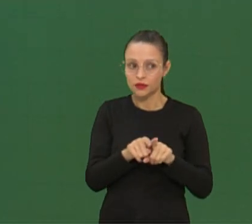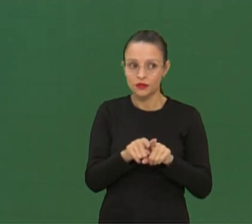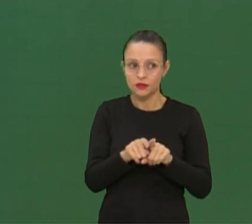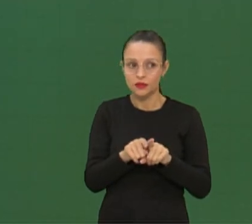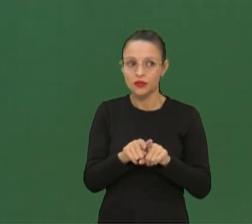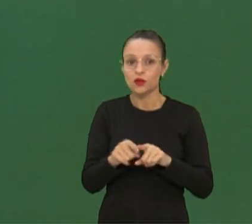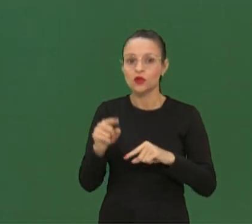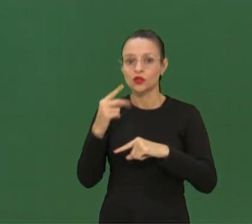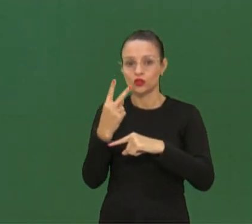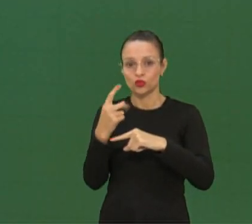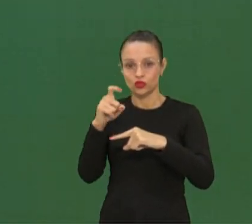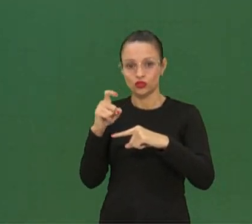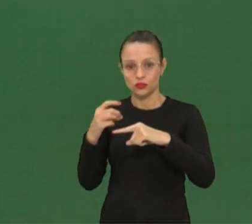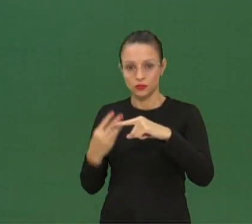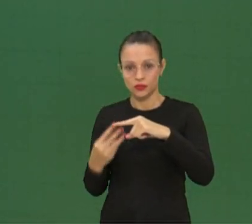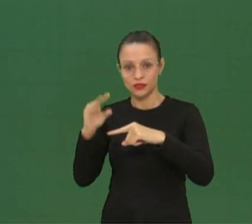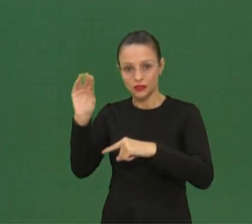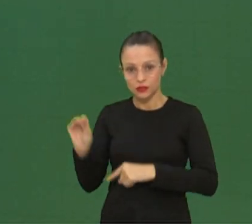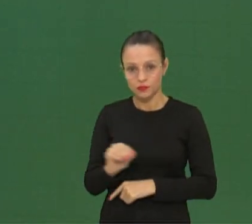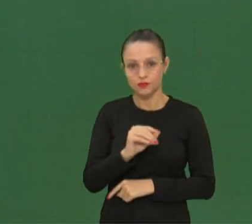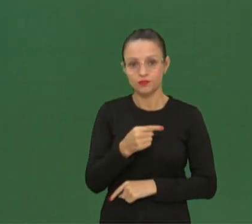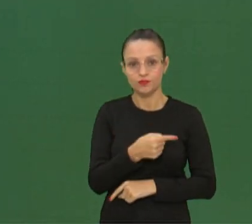vem como? Vem subtraindo.